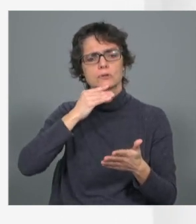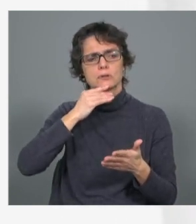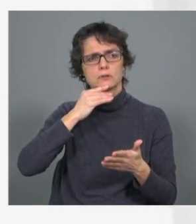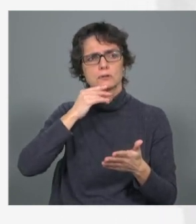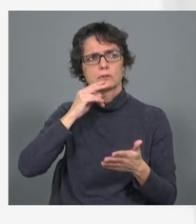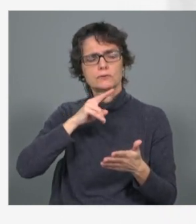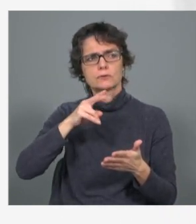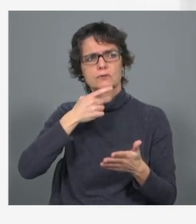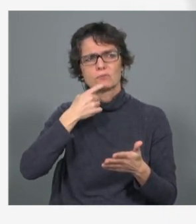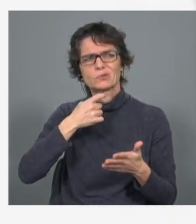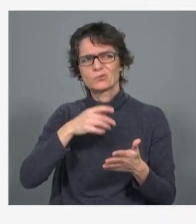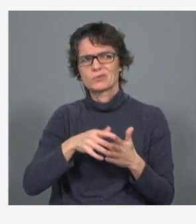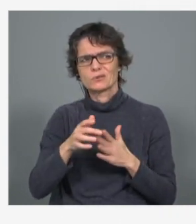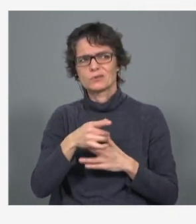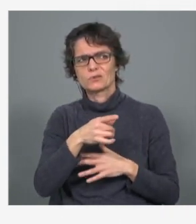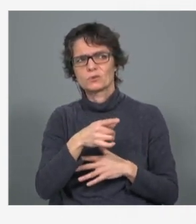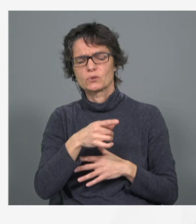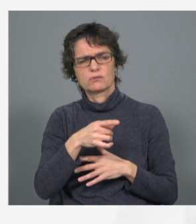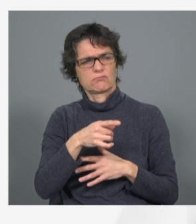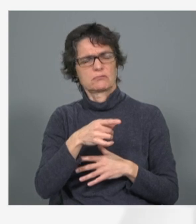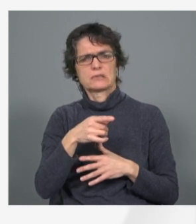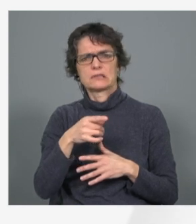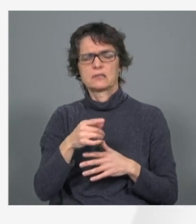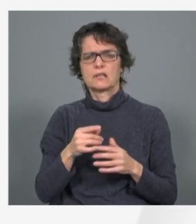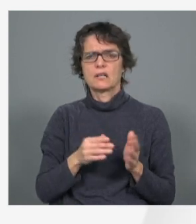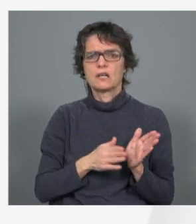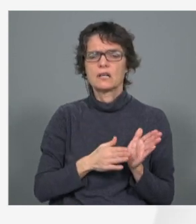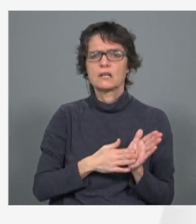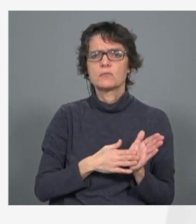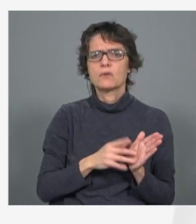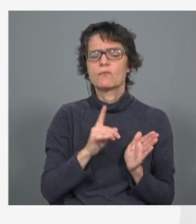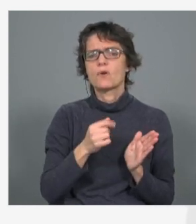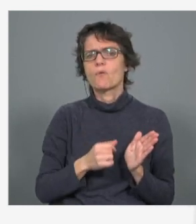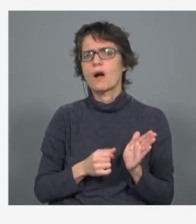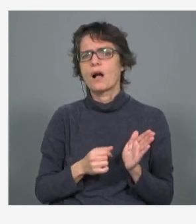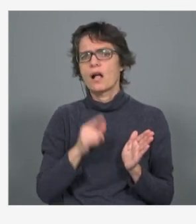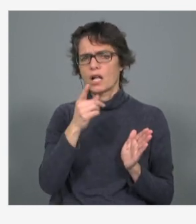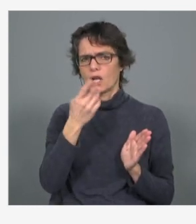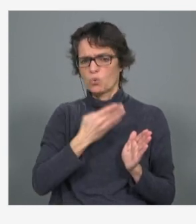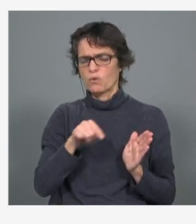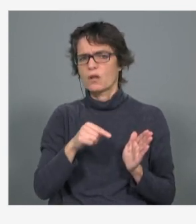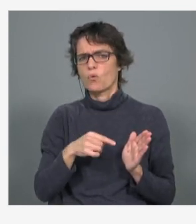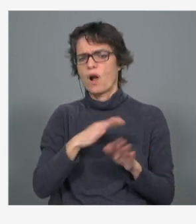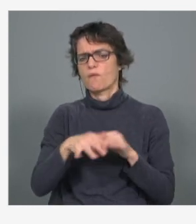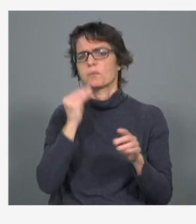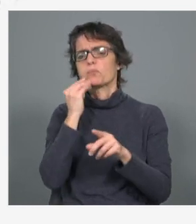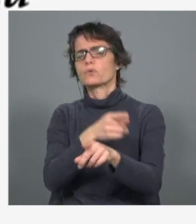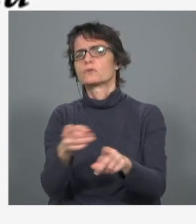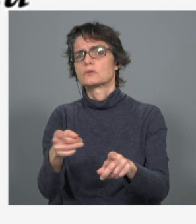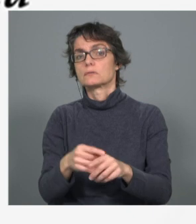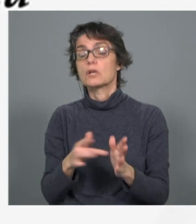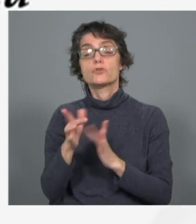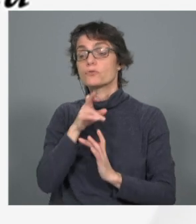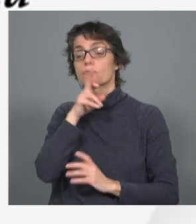e perguntaram-lhe: Que sinal nos dás de que podes proceder deste modo? Jesus